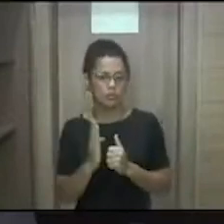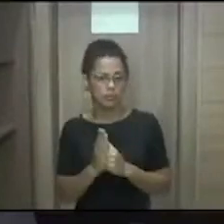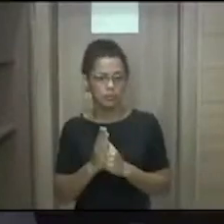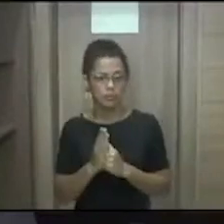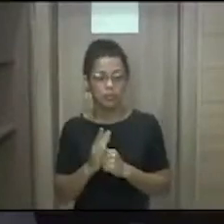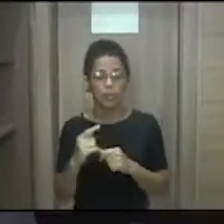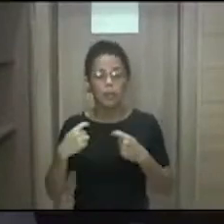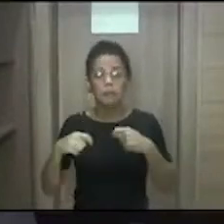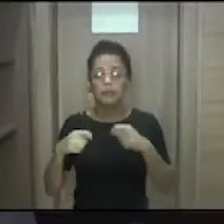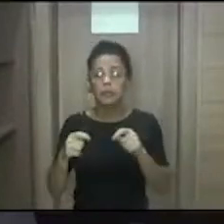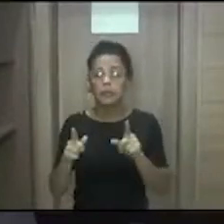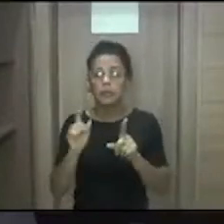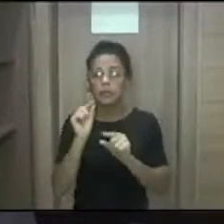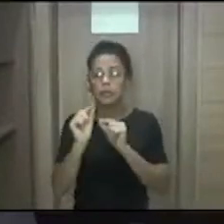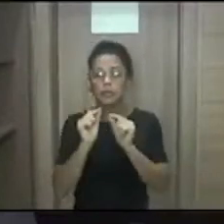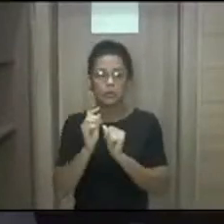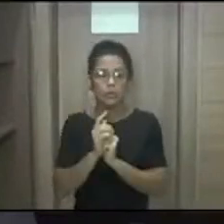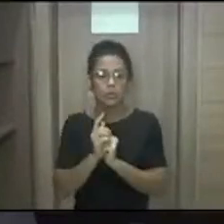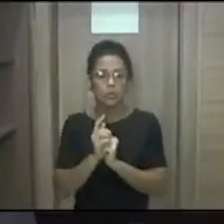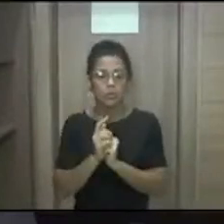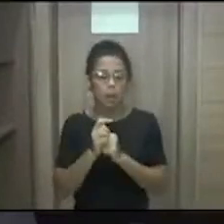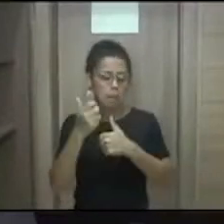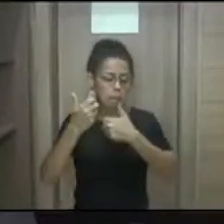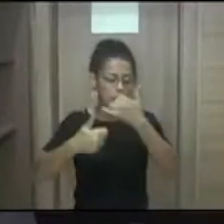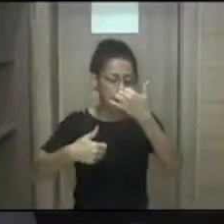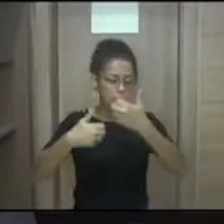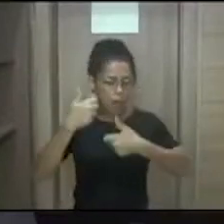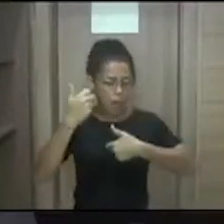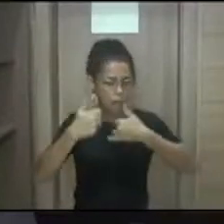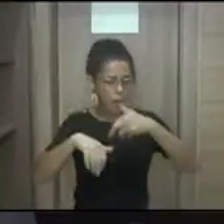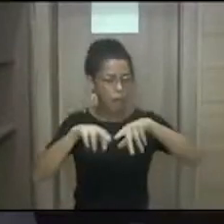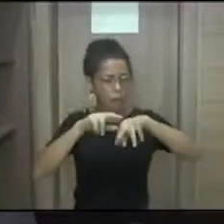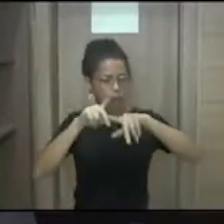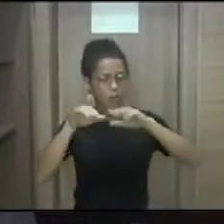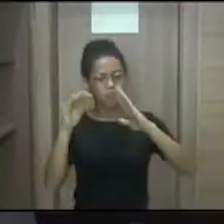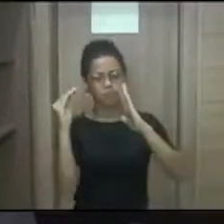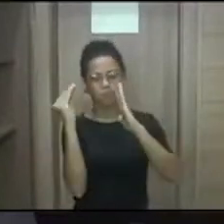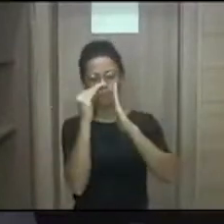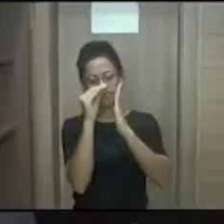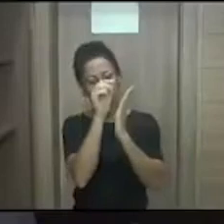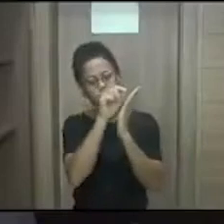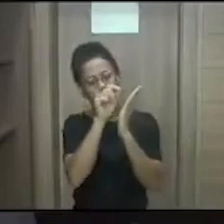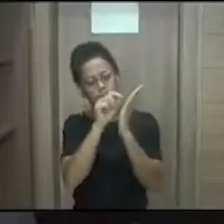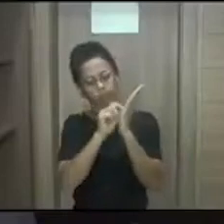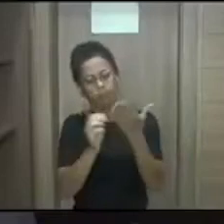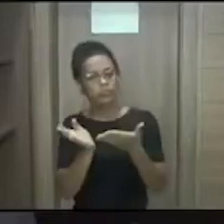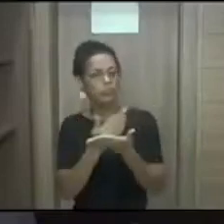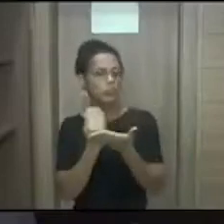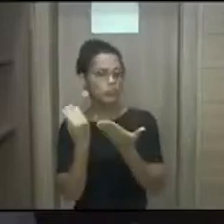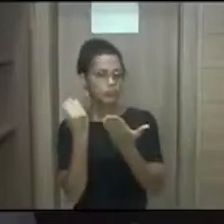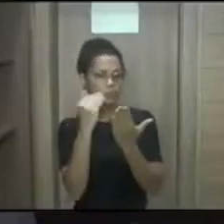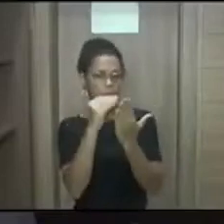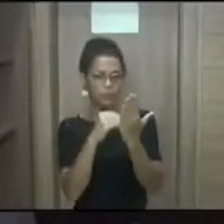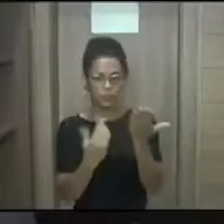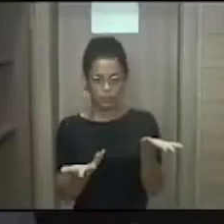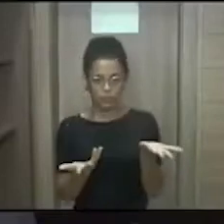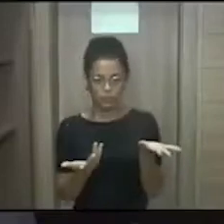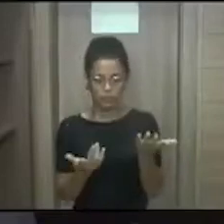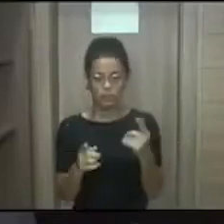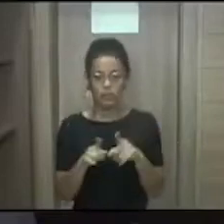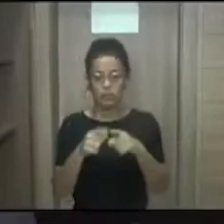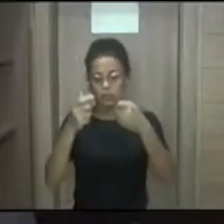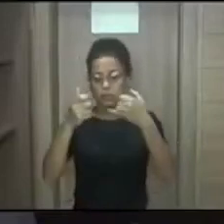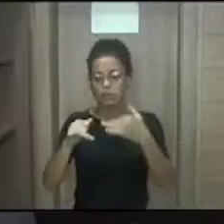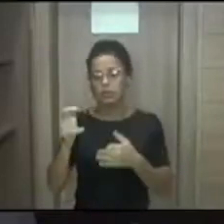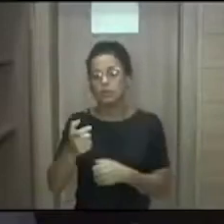um livro que conte essa história, né? Que você fala de prótese, a prótese